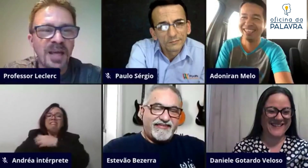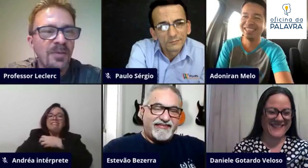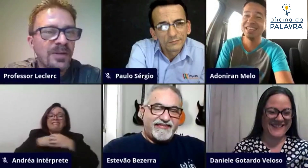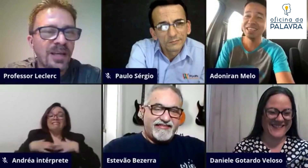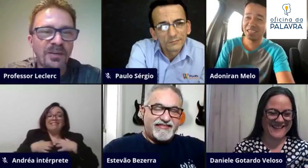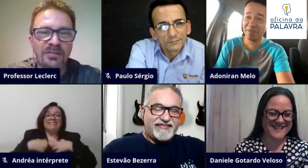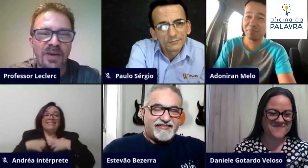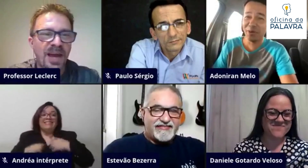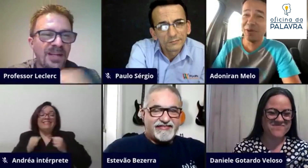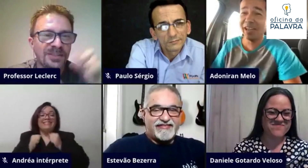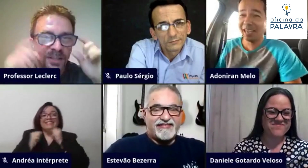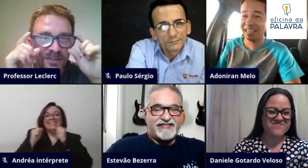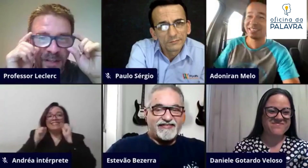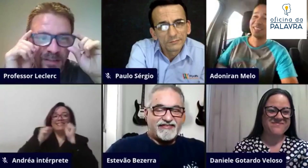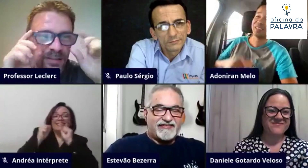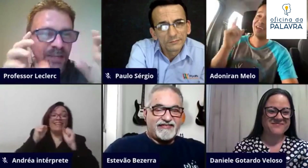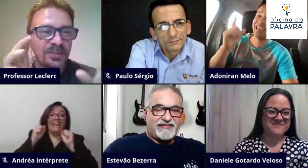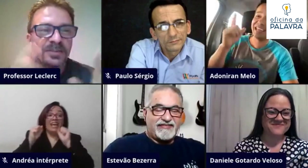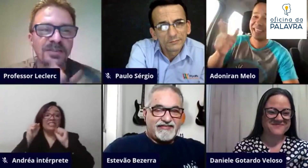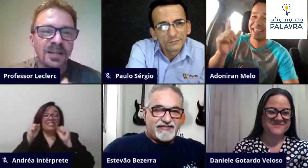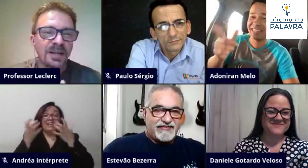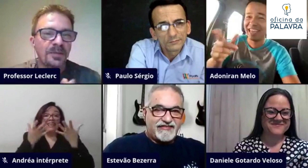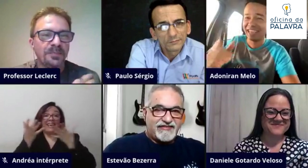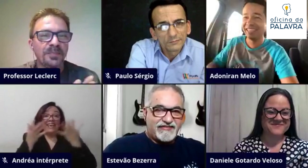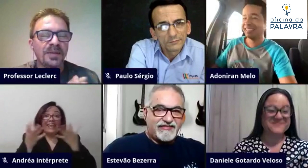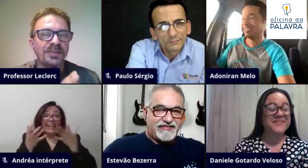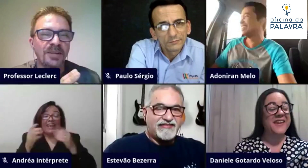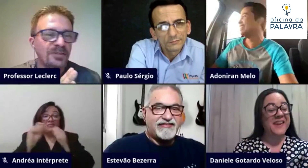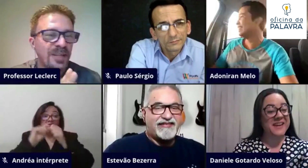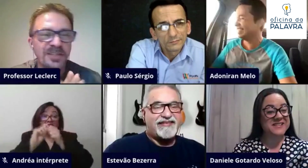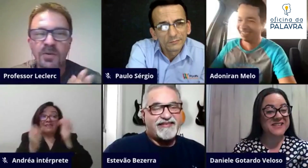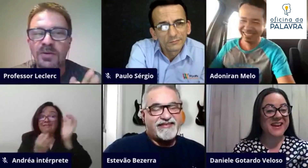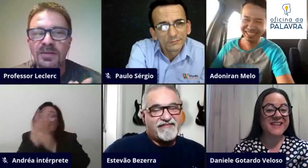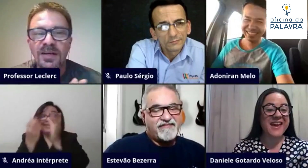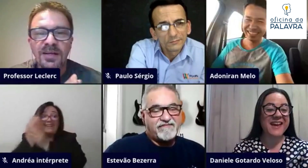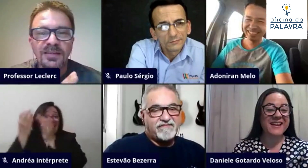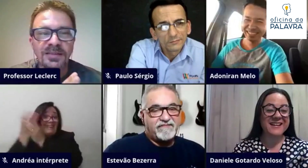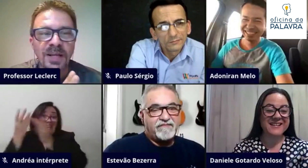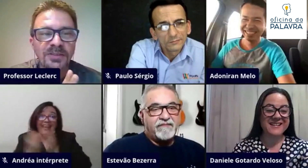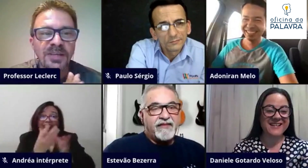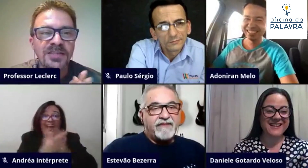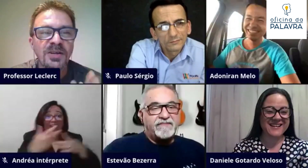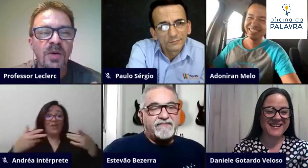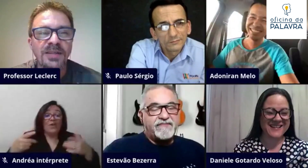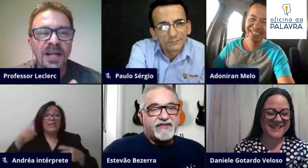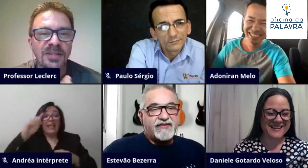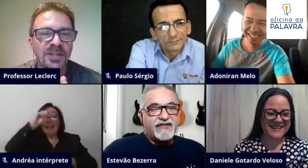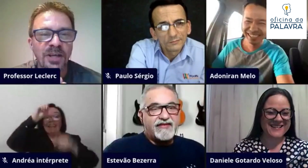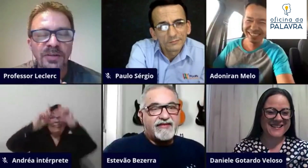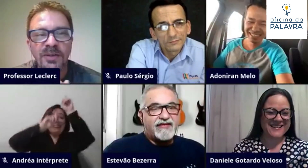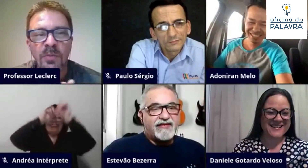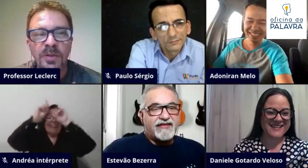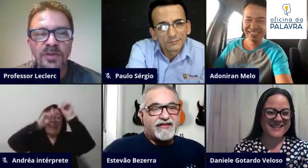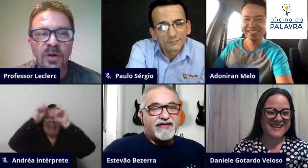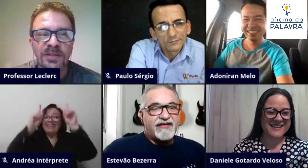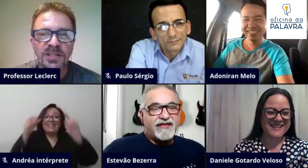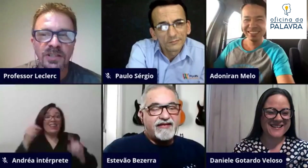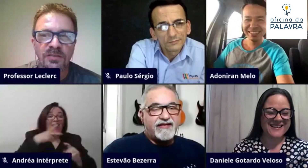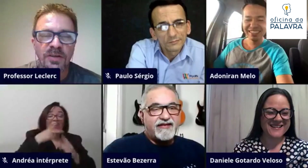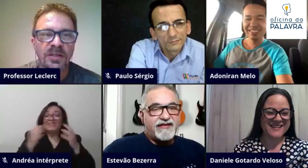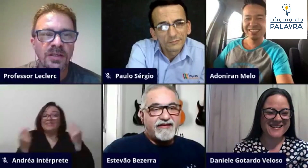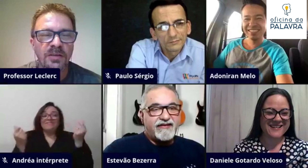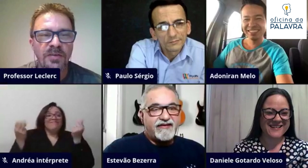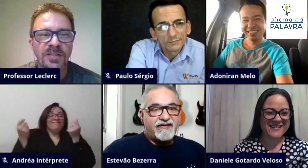Não sabe o que faz. Bom, essa é a ideia. Essa é a ideia. Quadradinho. Então, o pessoal